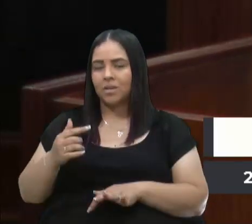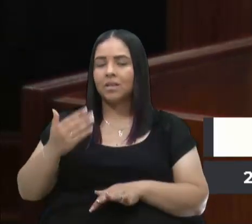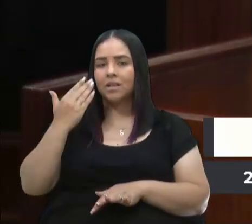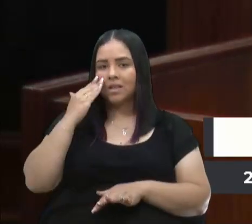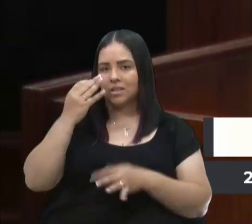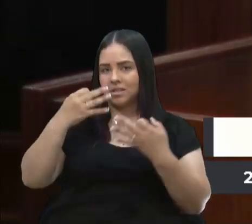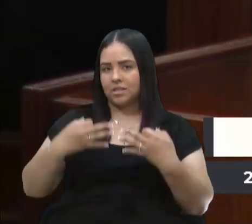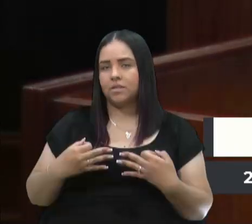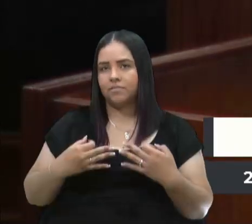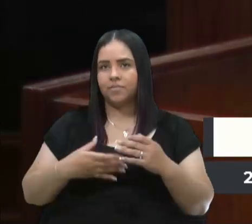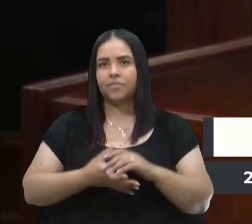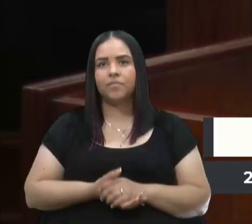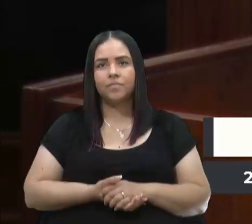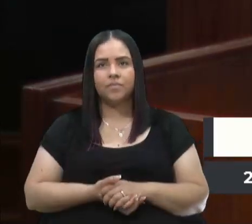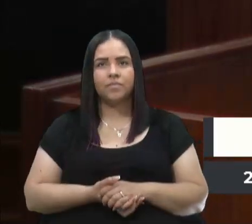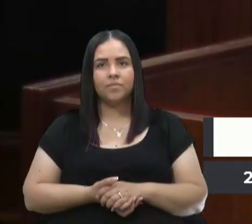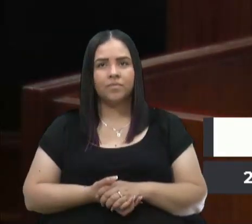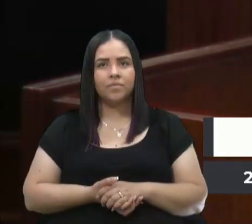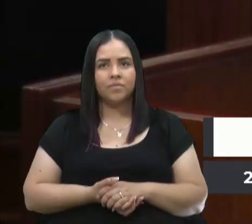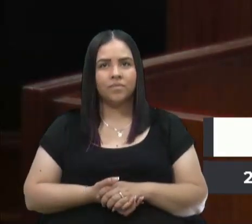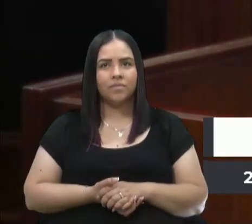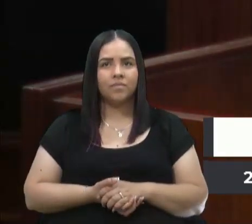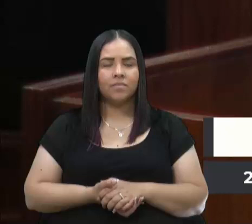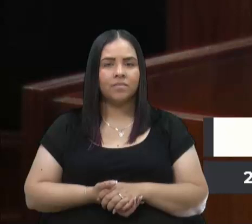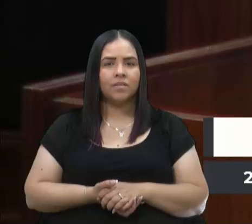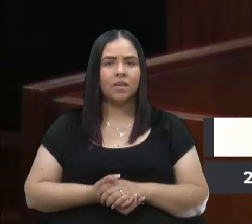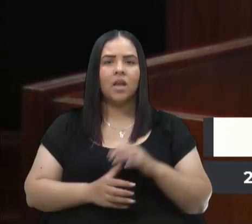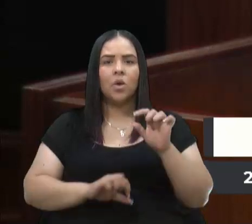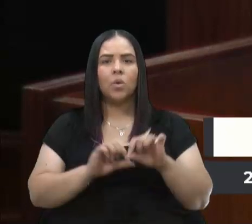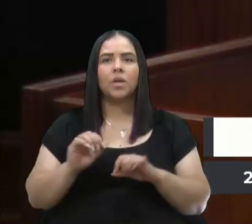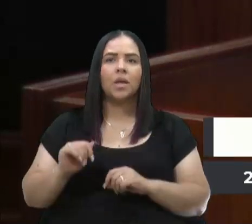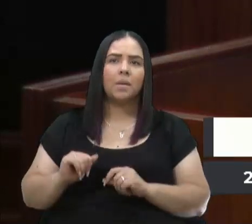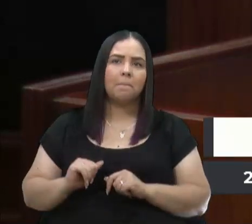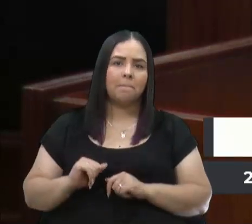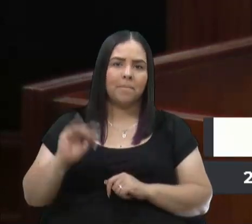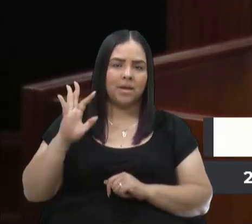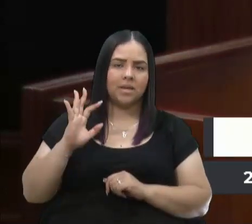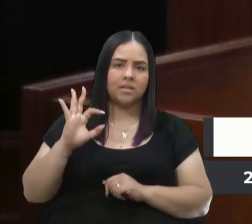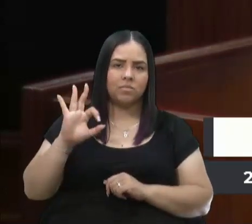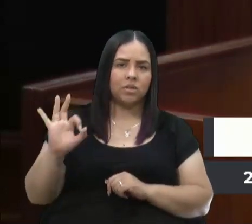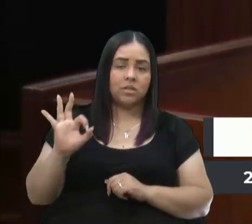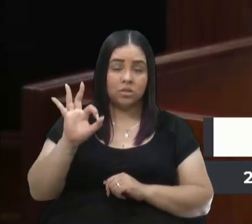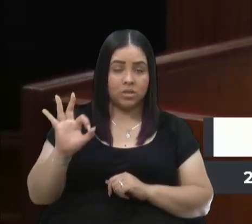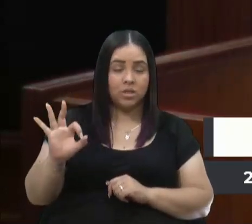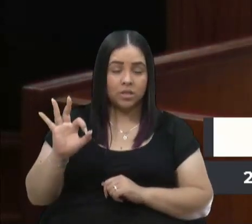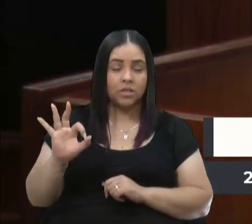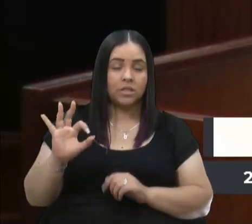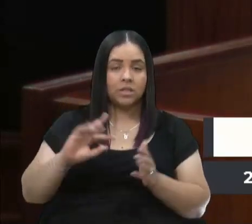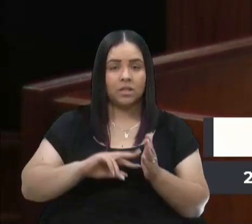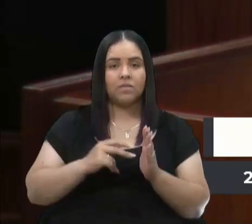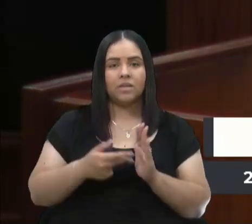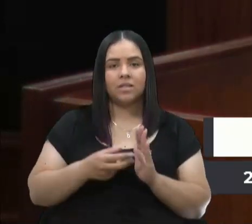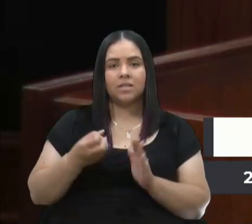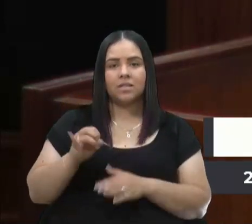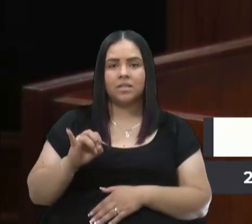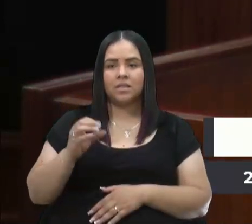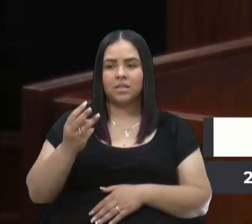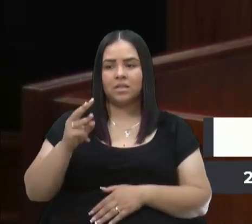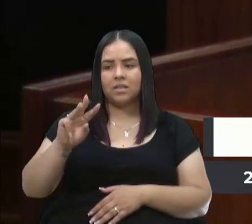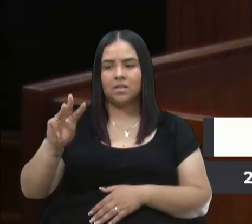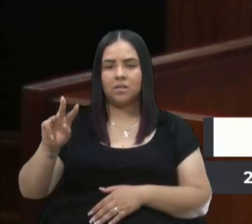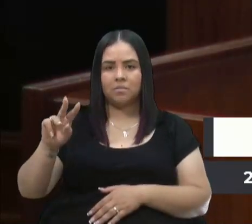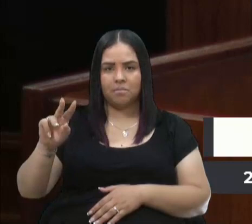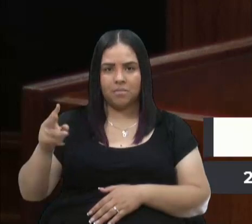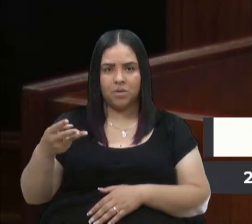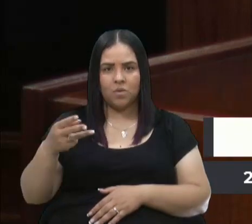direitinho, é sobre o valor excedente que se cobra esse percentual, ou seja, o servidor que recebe R$ 3.000